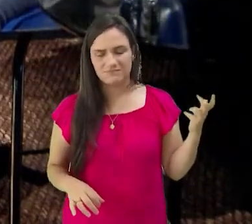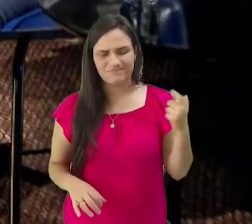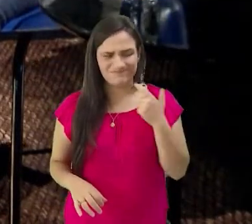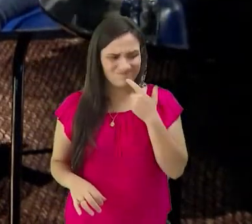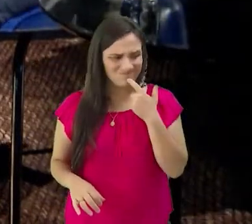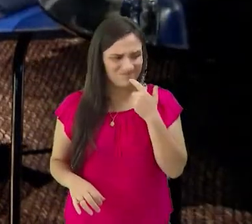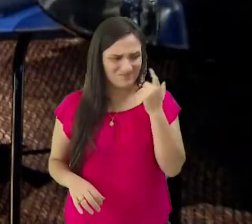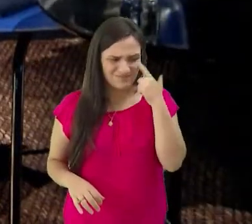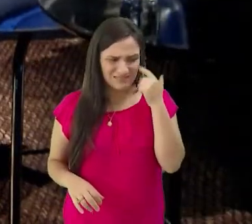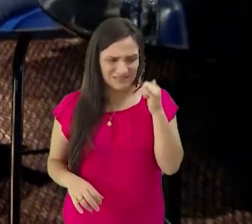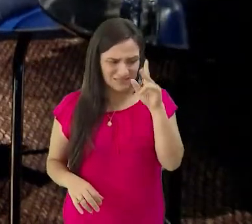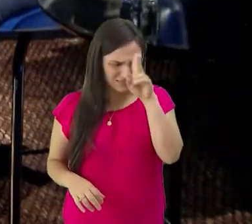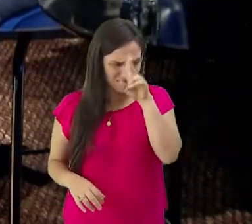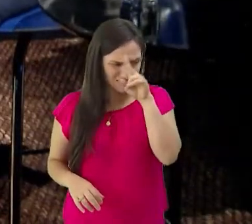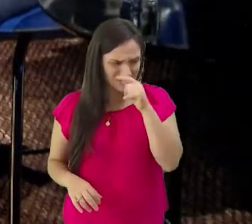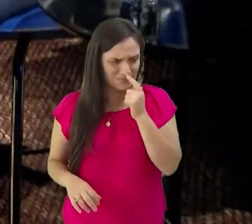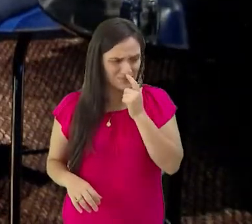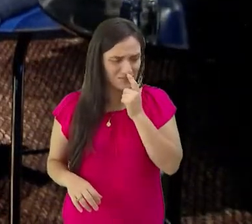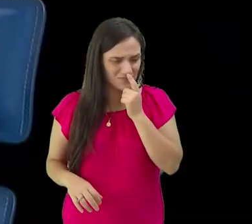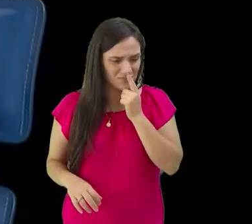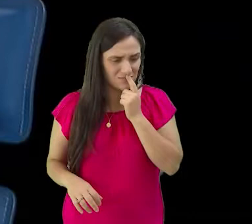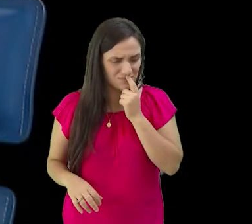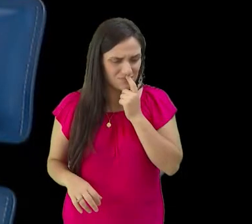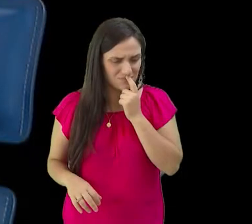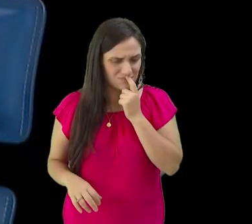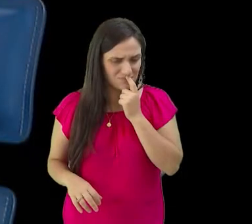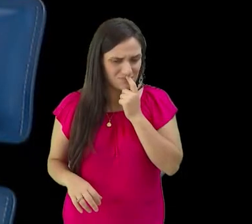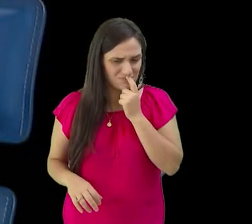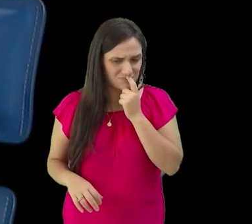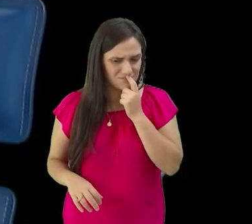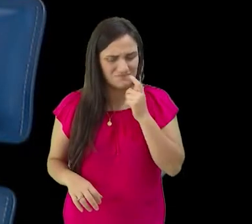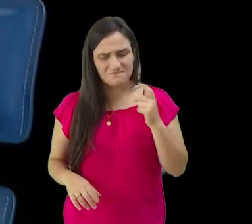que é? Putz, grilo.